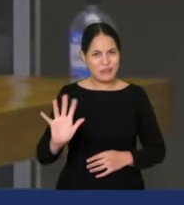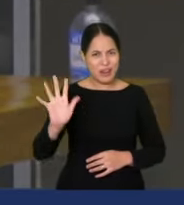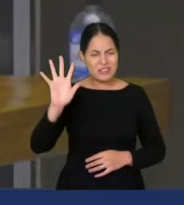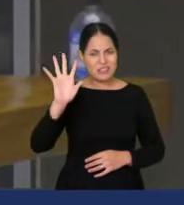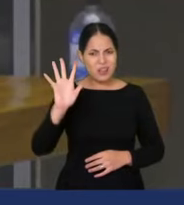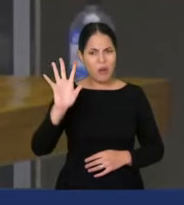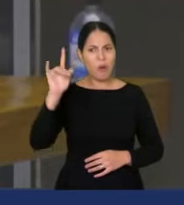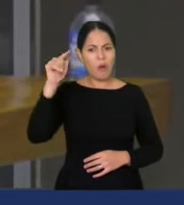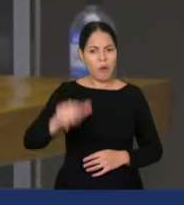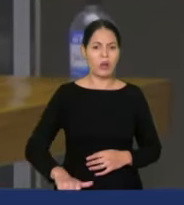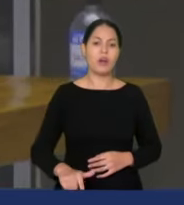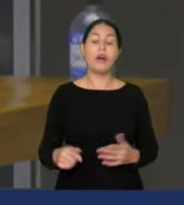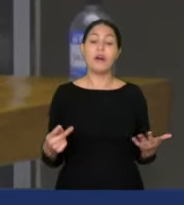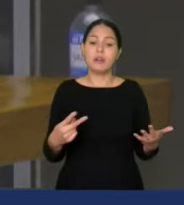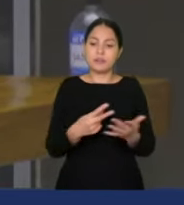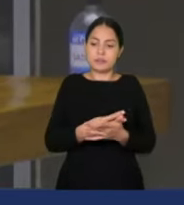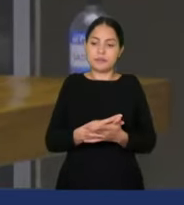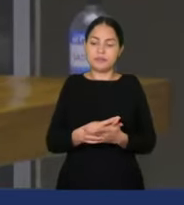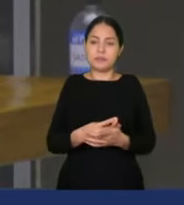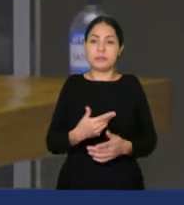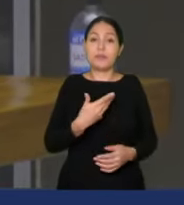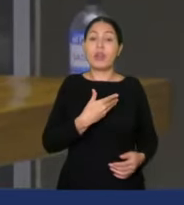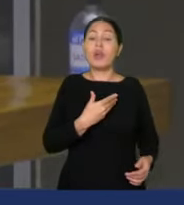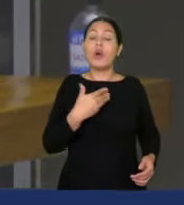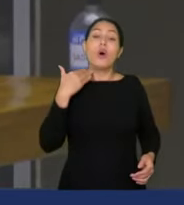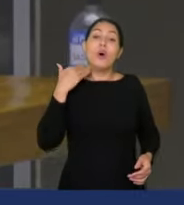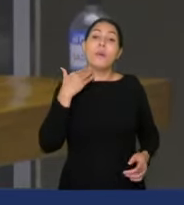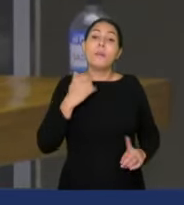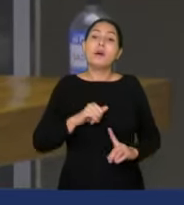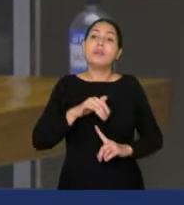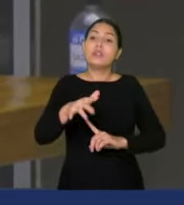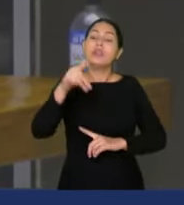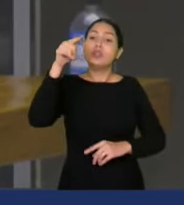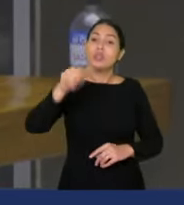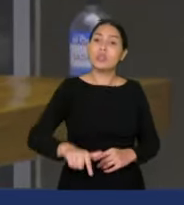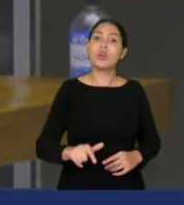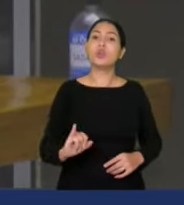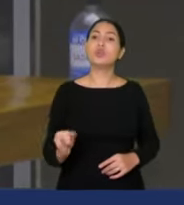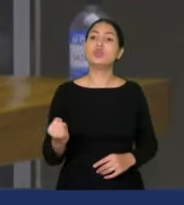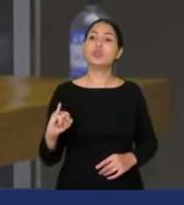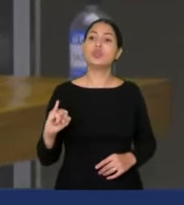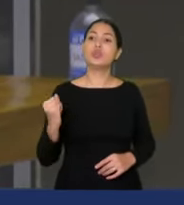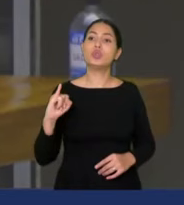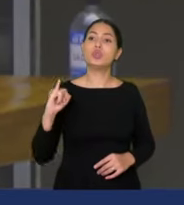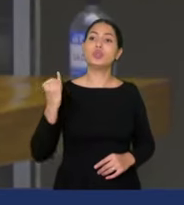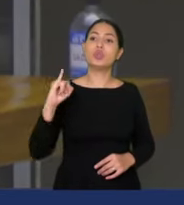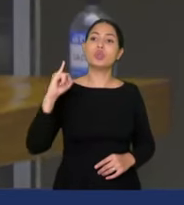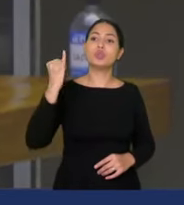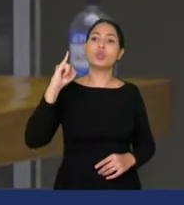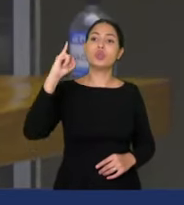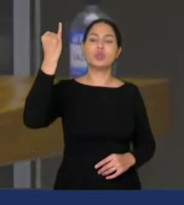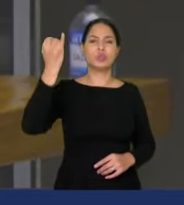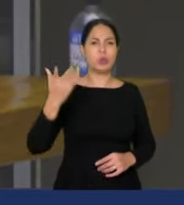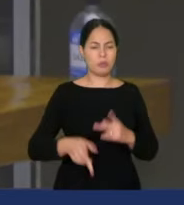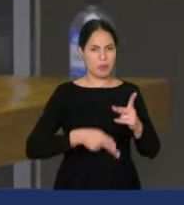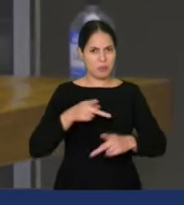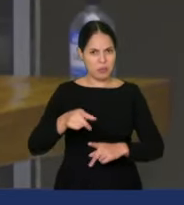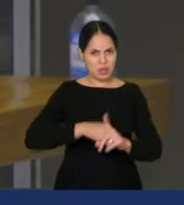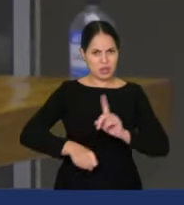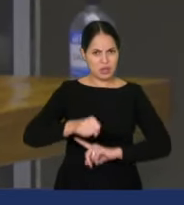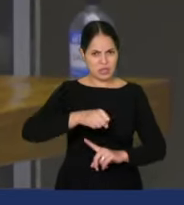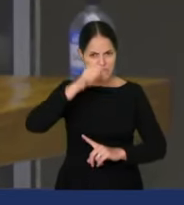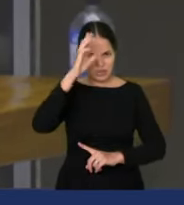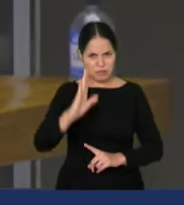Banco Central pega essa inflação e sobe juros, mentindo para a sociedade brasileira. Tem que ter uma